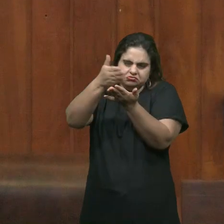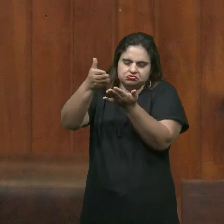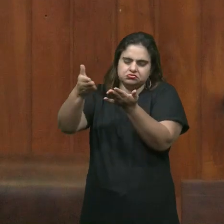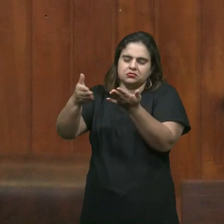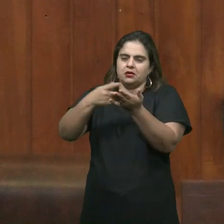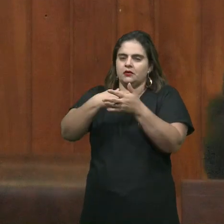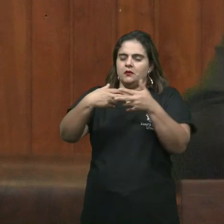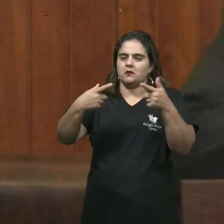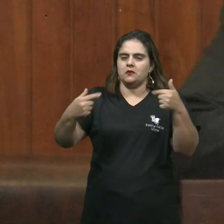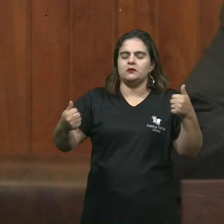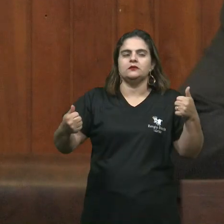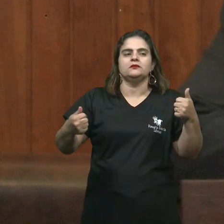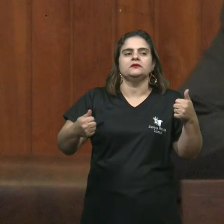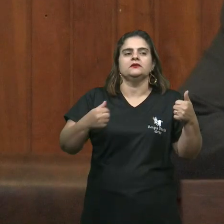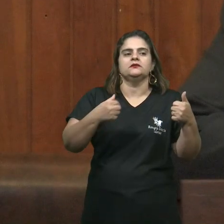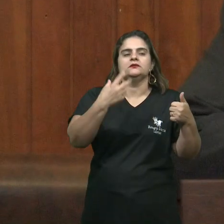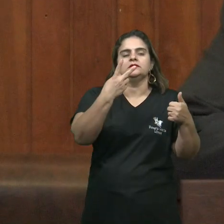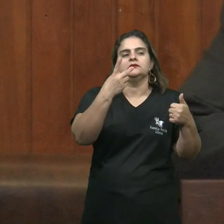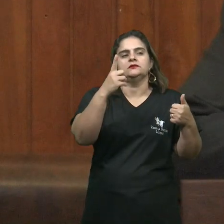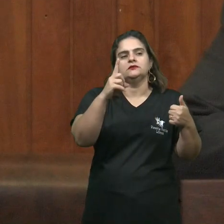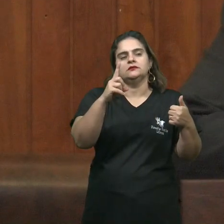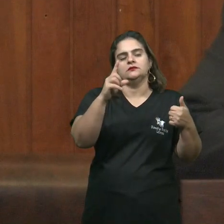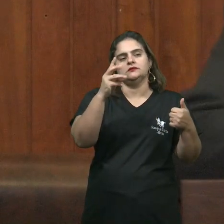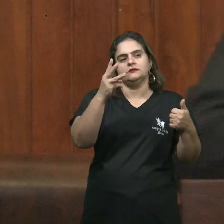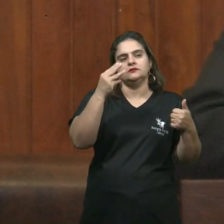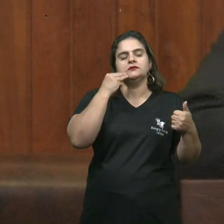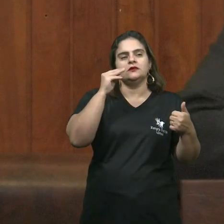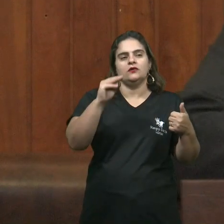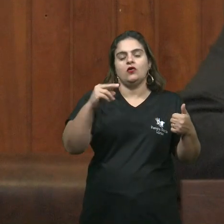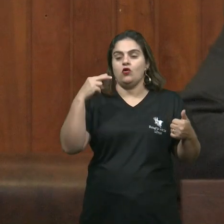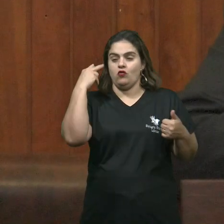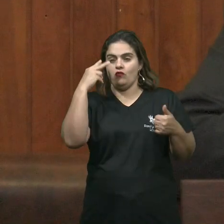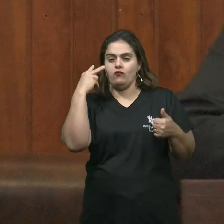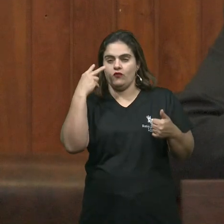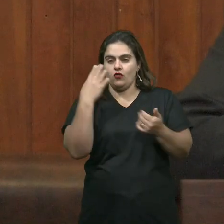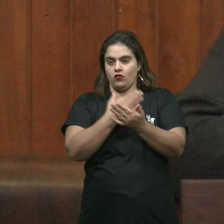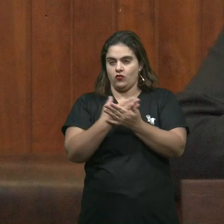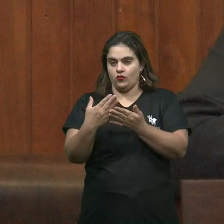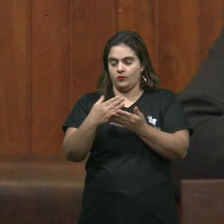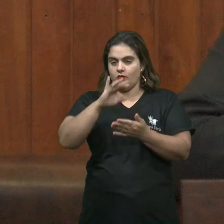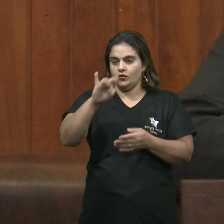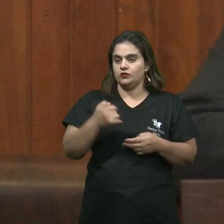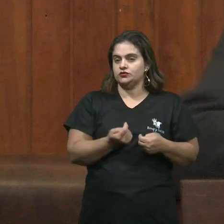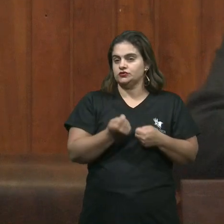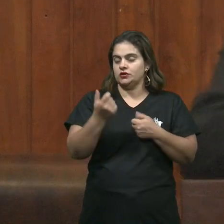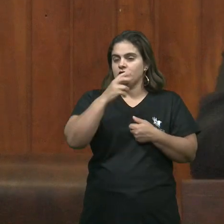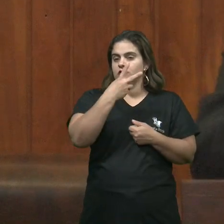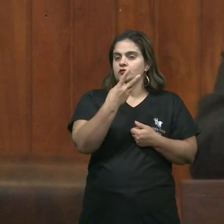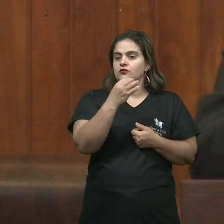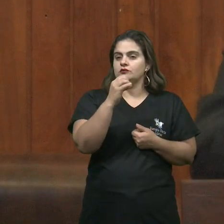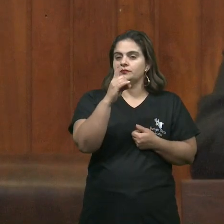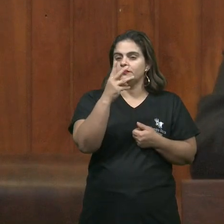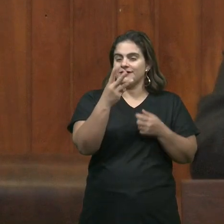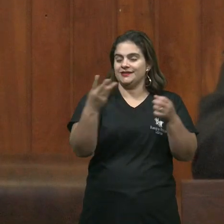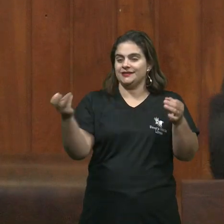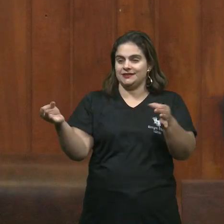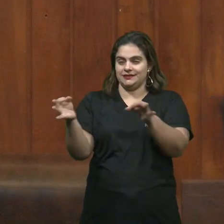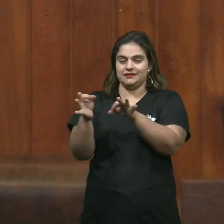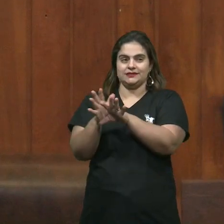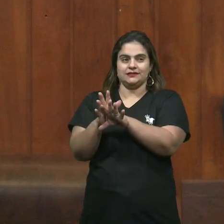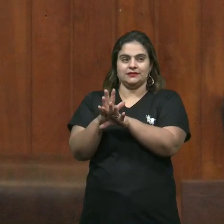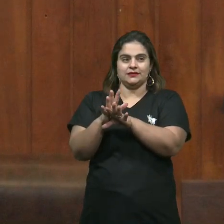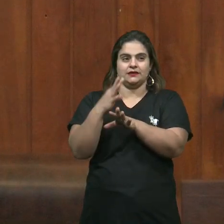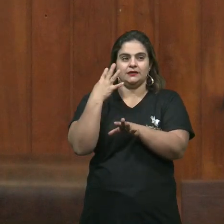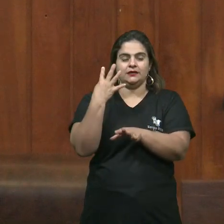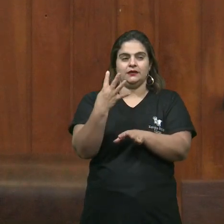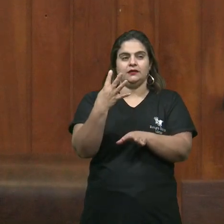dívida de médio e longo prazo. O Vinícius assumiu em janeiro de 2013, quando ele entregou em 2016 já estava